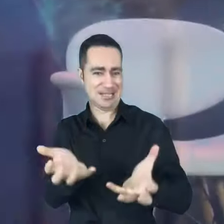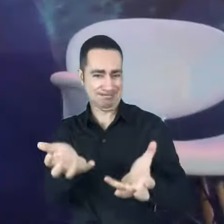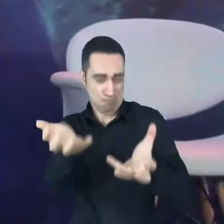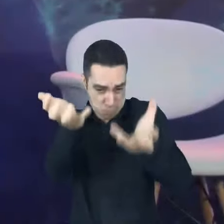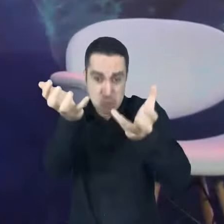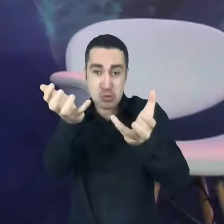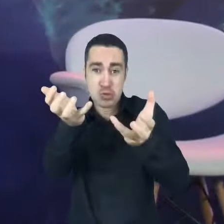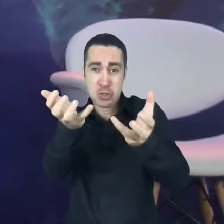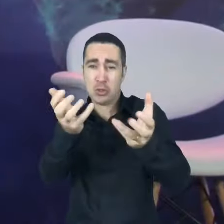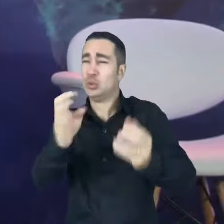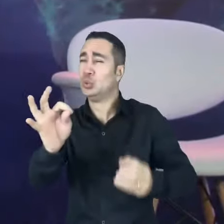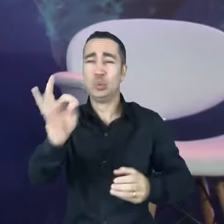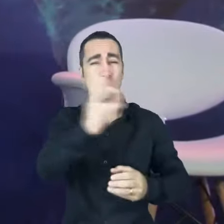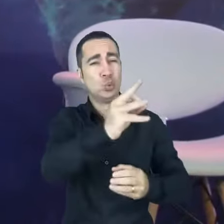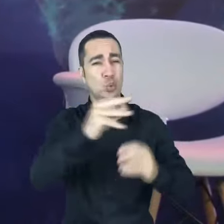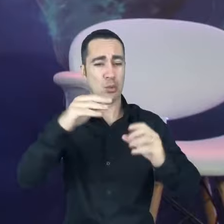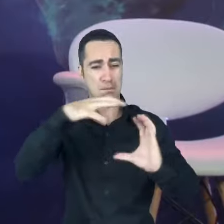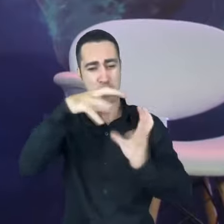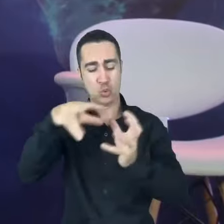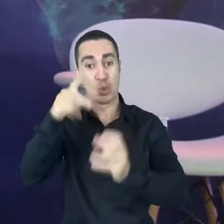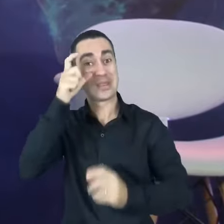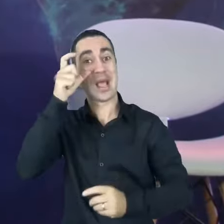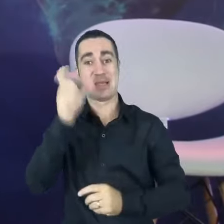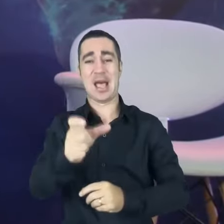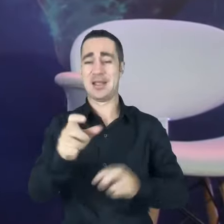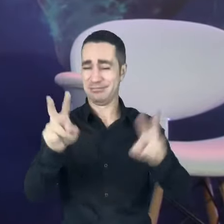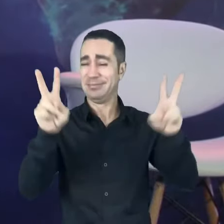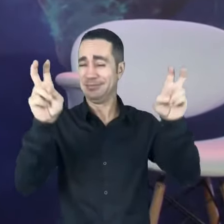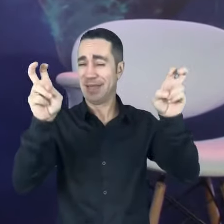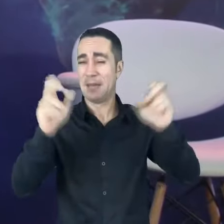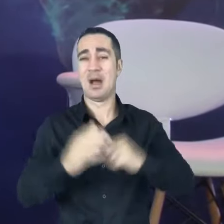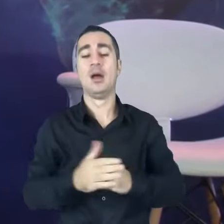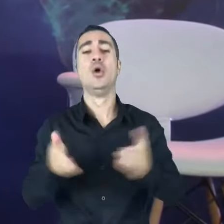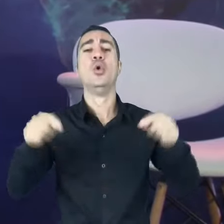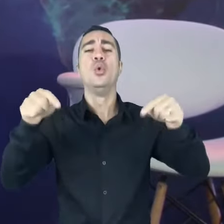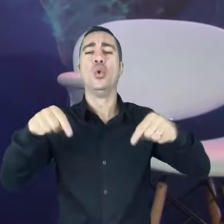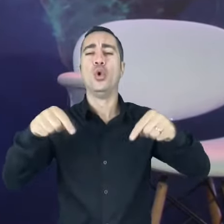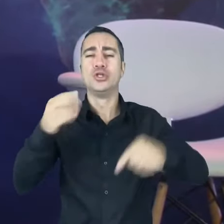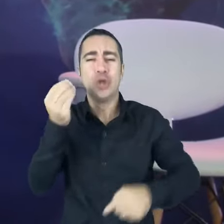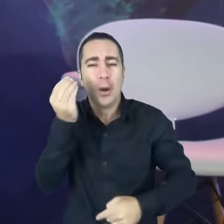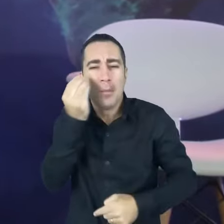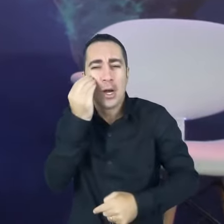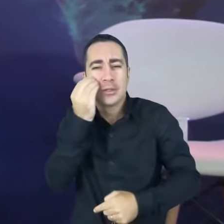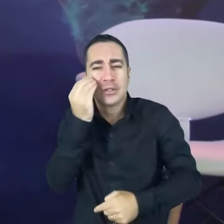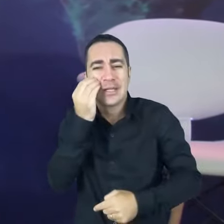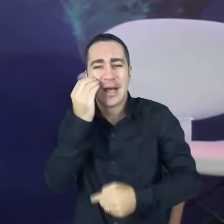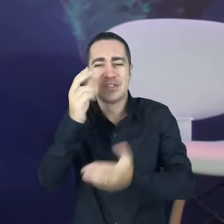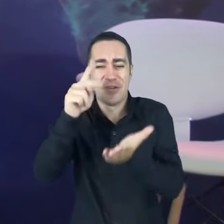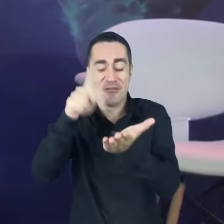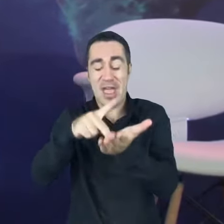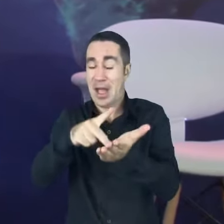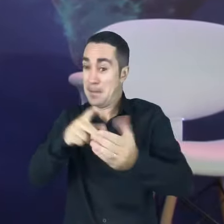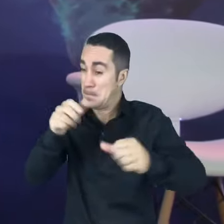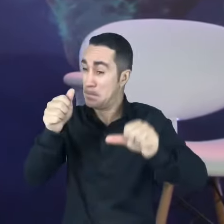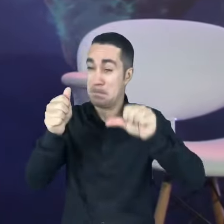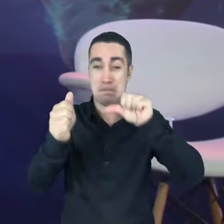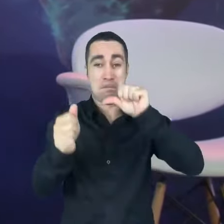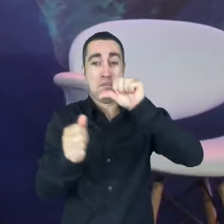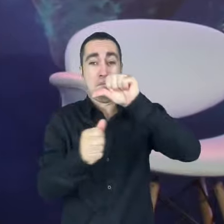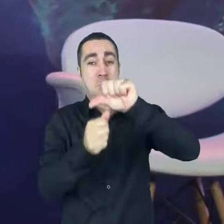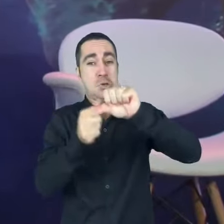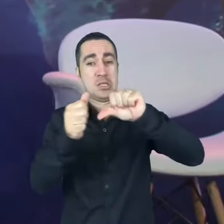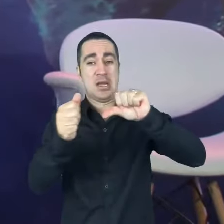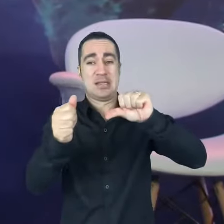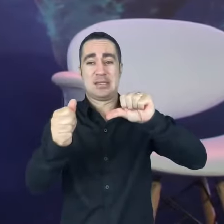mundo, surge então uma oportunidade imensa de se fazer reais mudanças. Agora, às vésperas